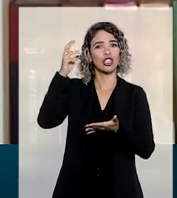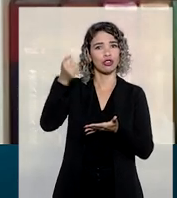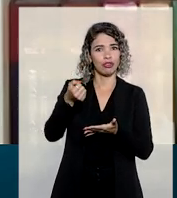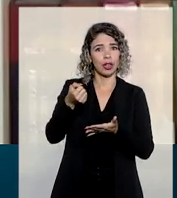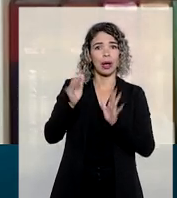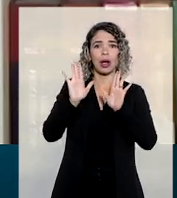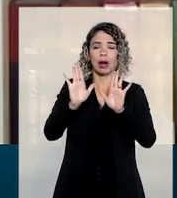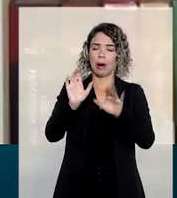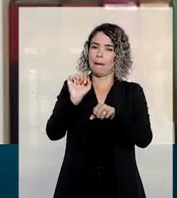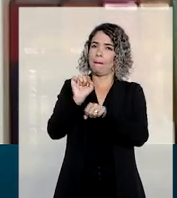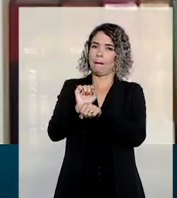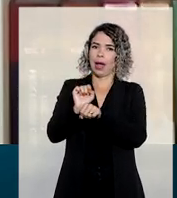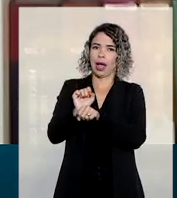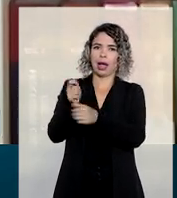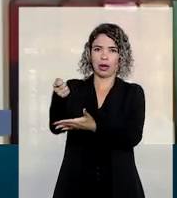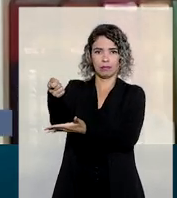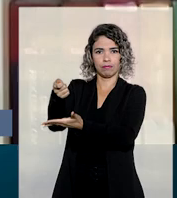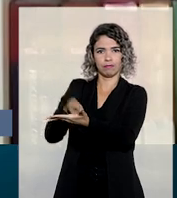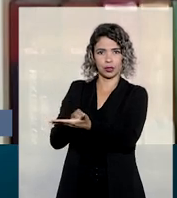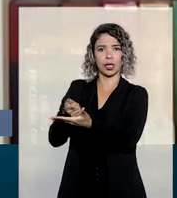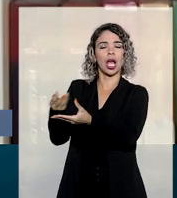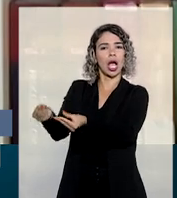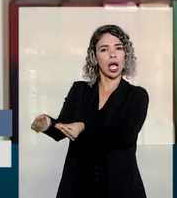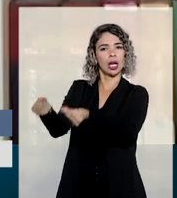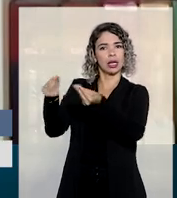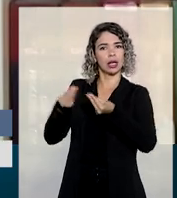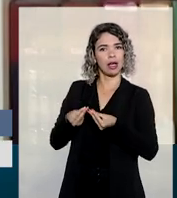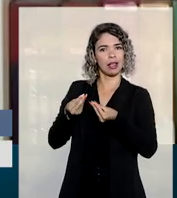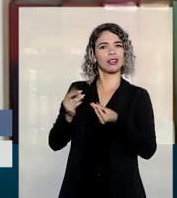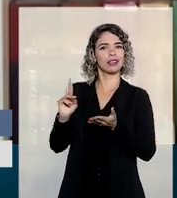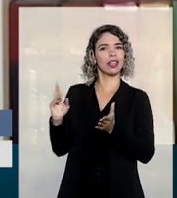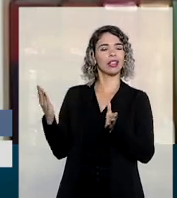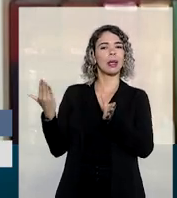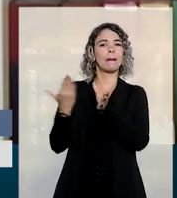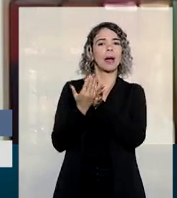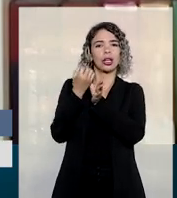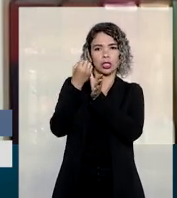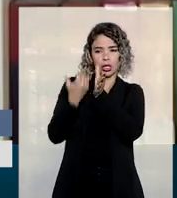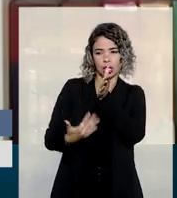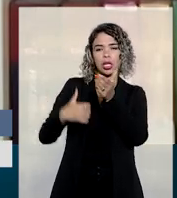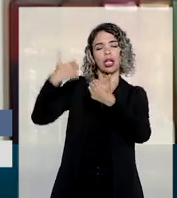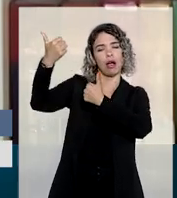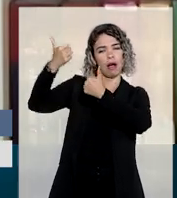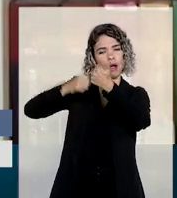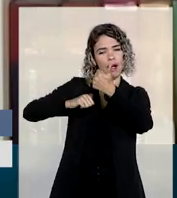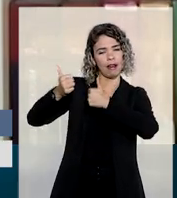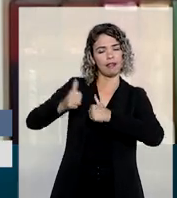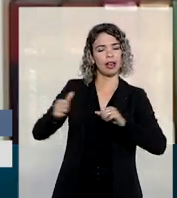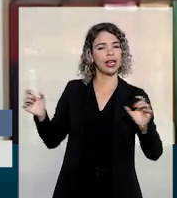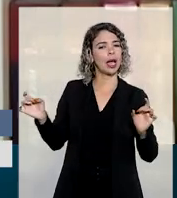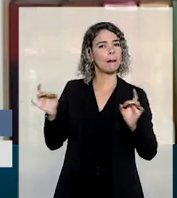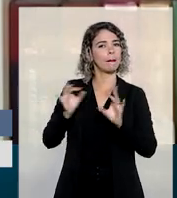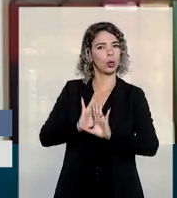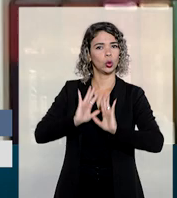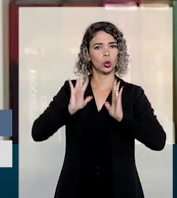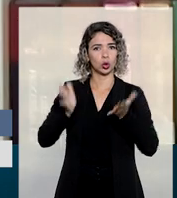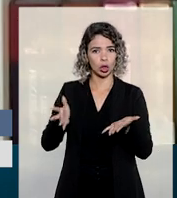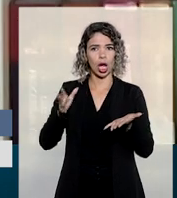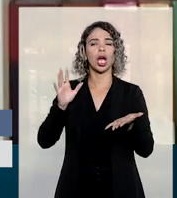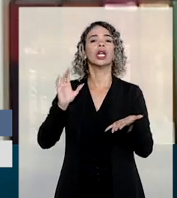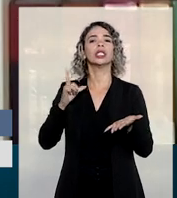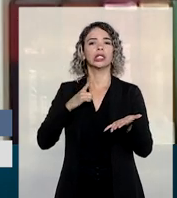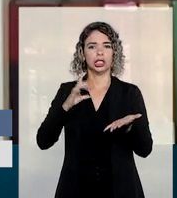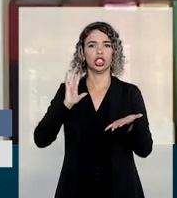julgados primeiro, que eles vão ser julgados lá no Tribunal de Justiça ou no Regional Federal. E, uma vez julgados os embargos de